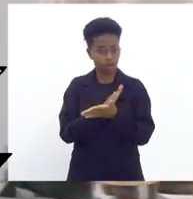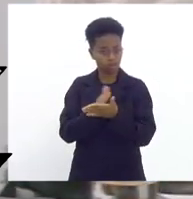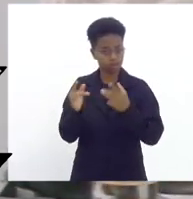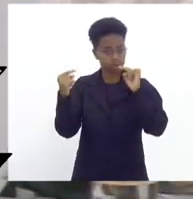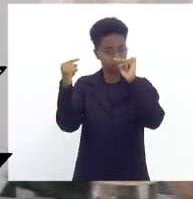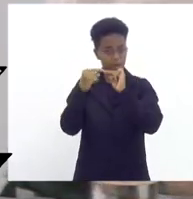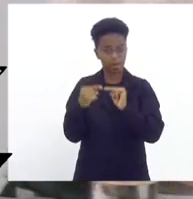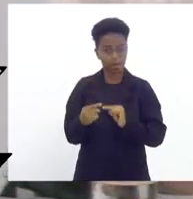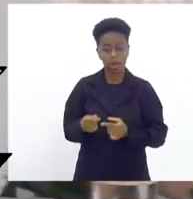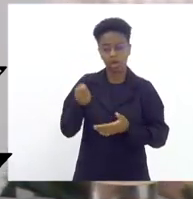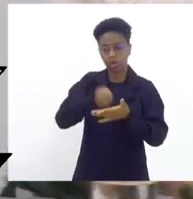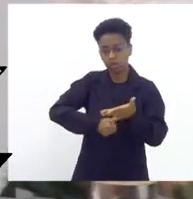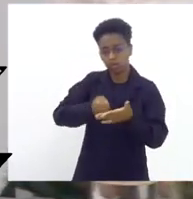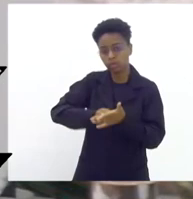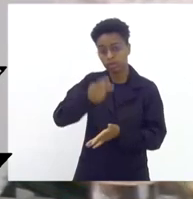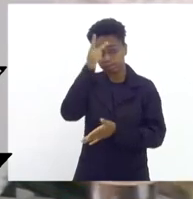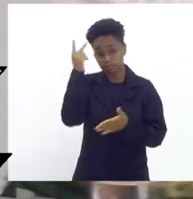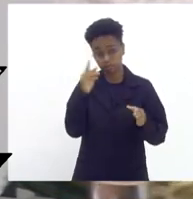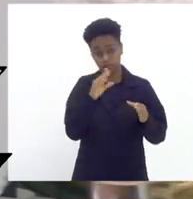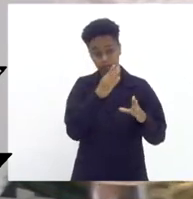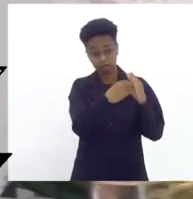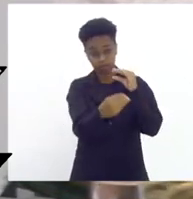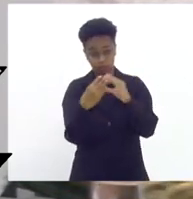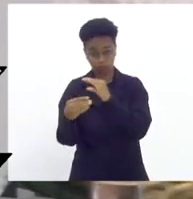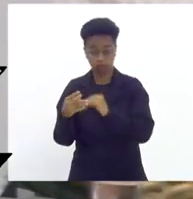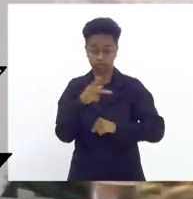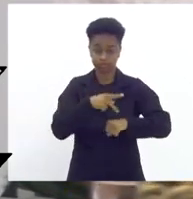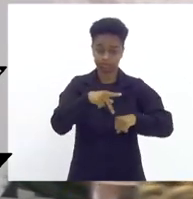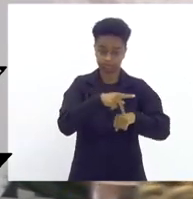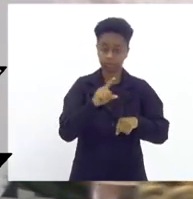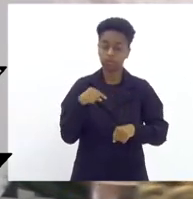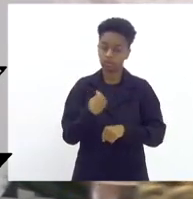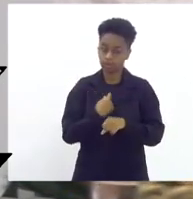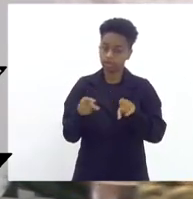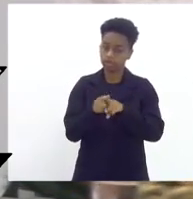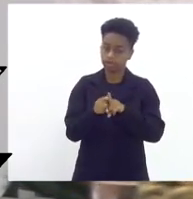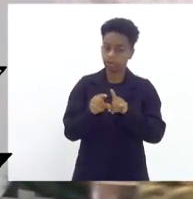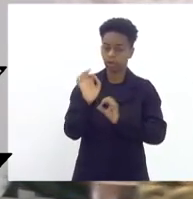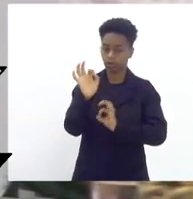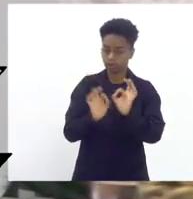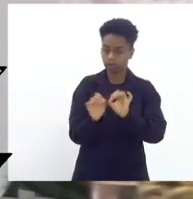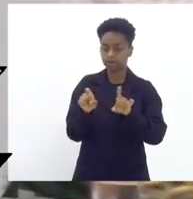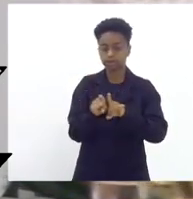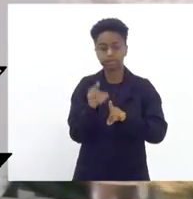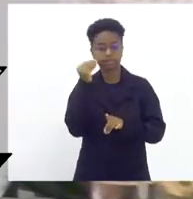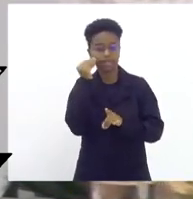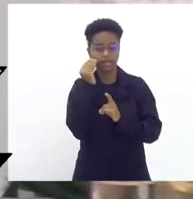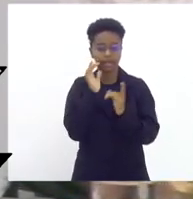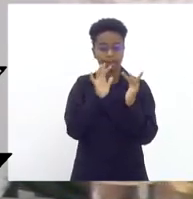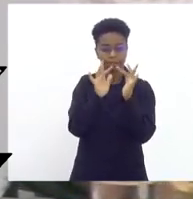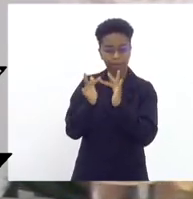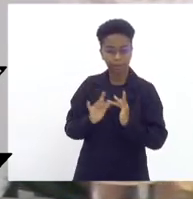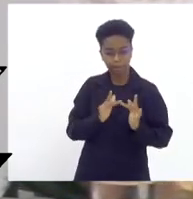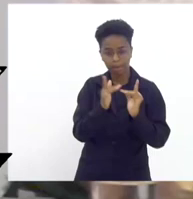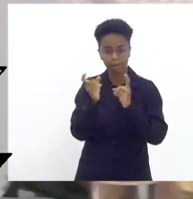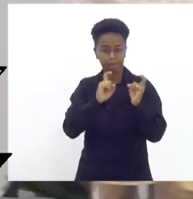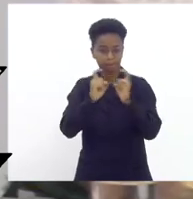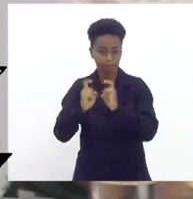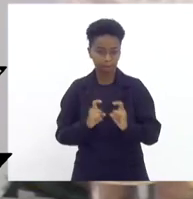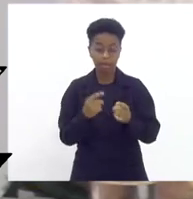à luta dos refugiados Nós também protocolamos e vamos buscar essa articulação para que